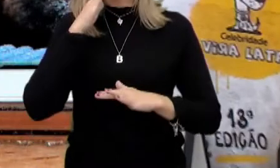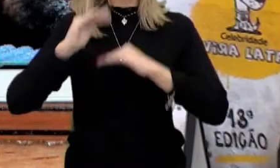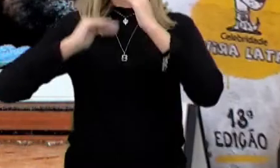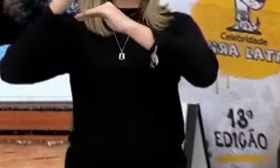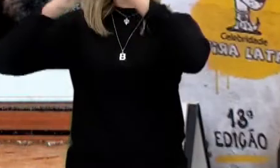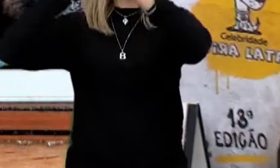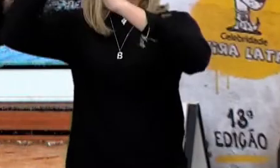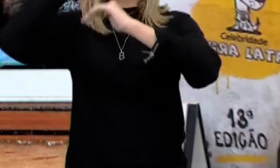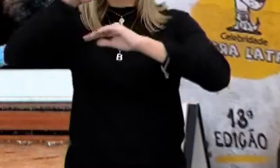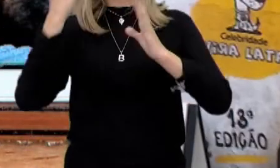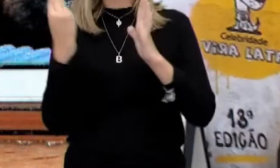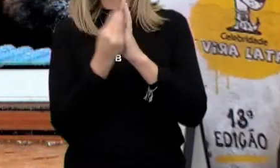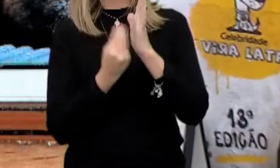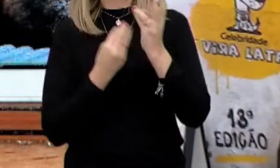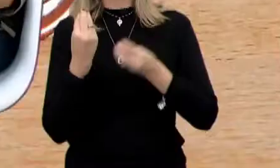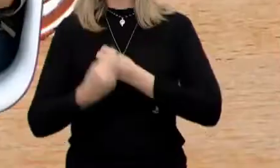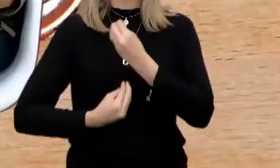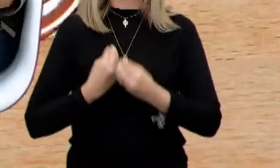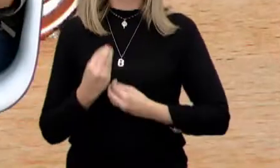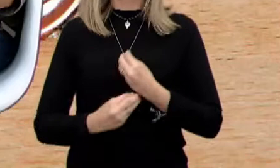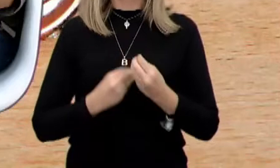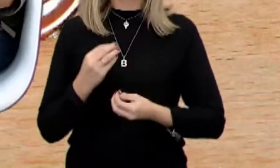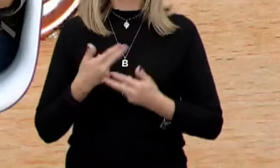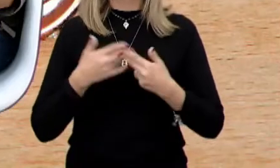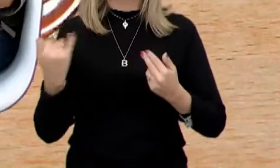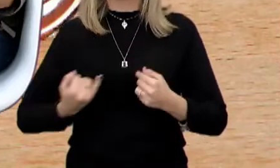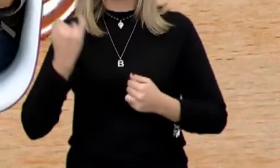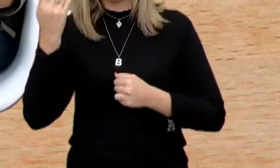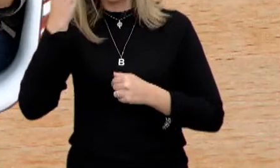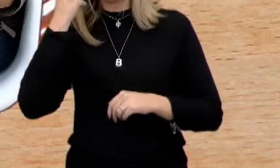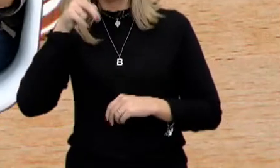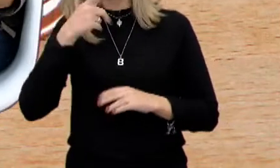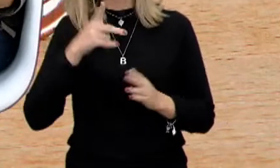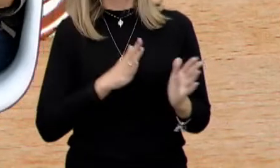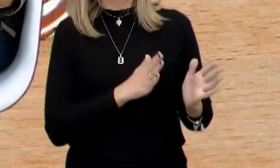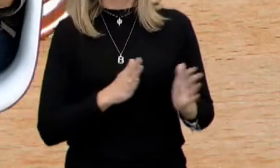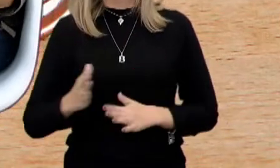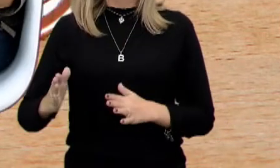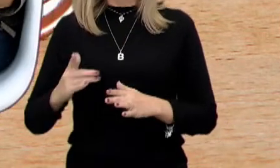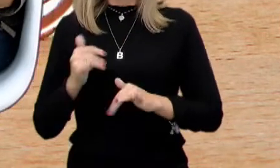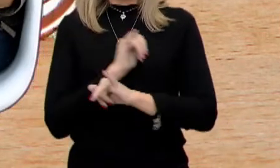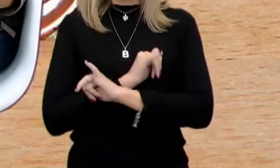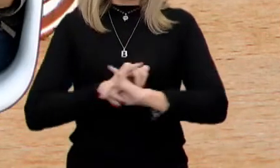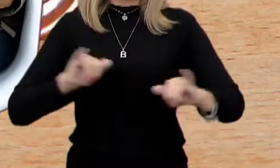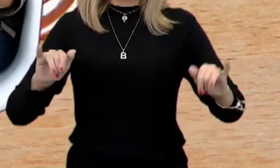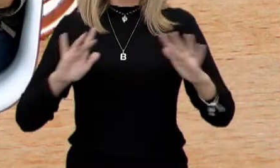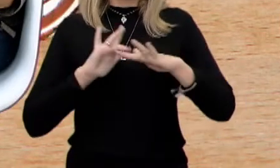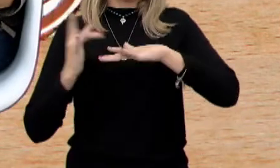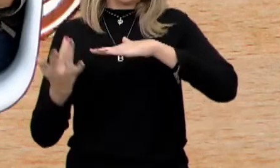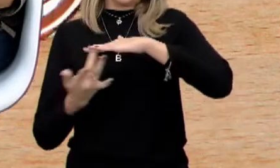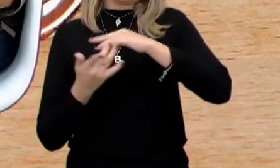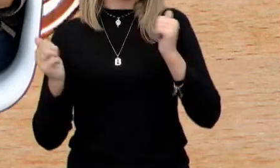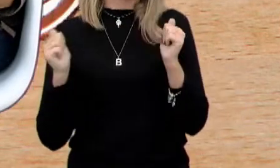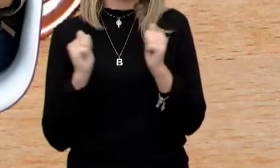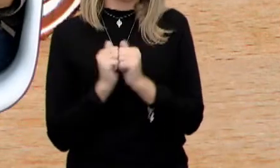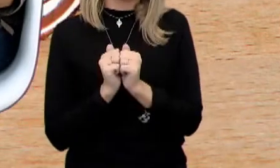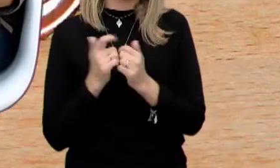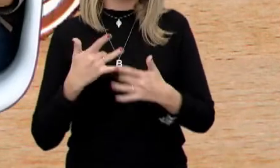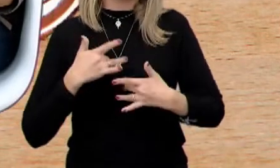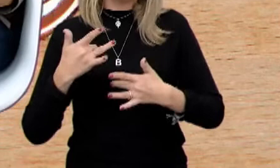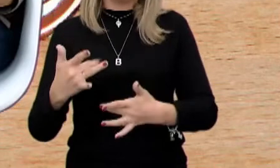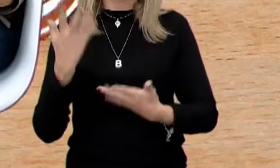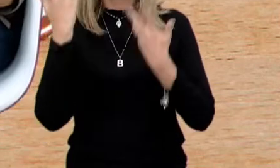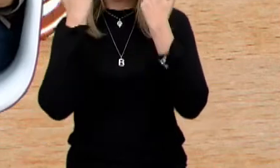você colocaria como fundamental para o teu processo de divulgação nas redes sociais com a Celebridade